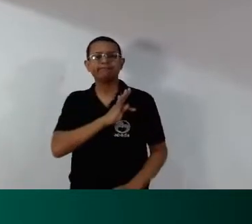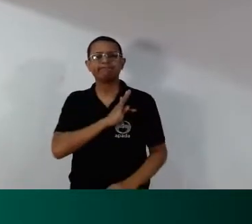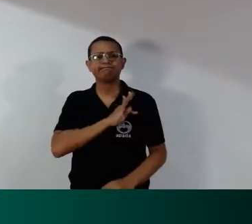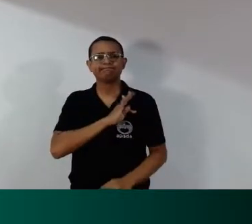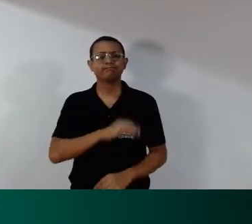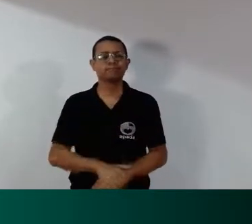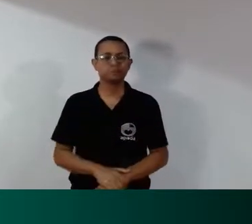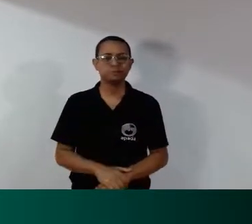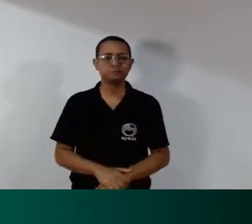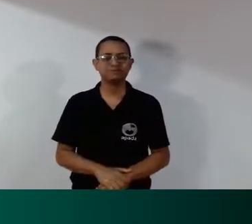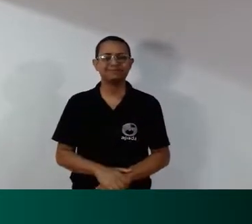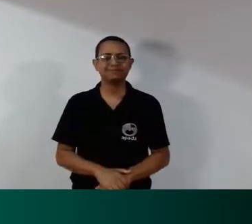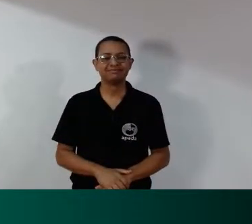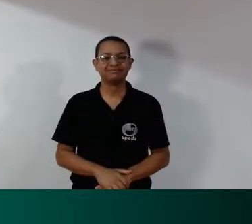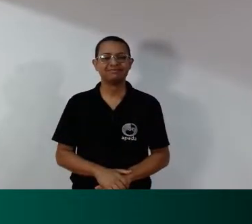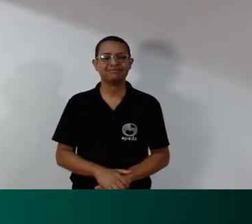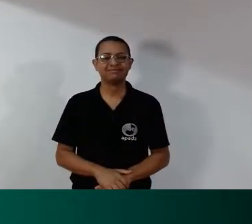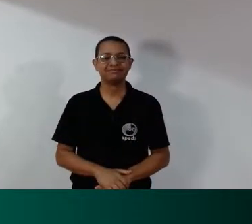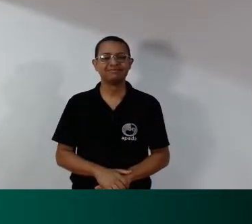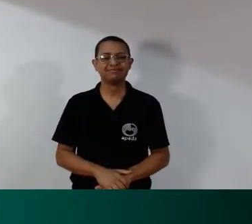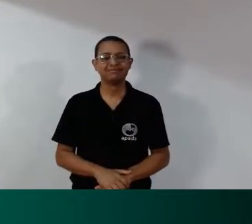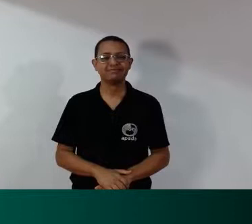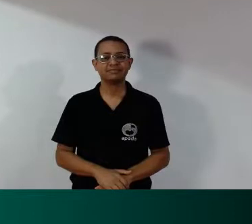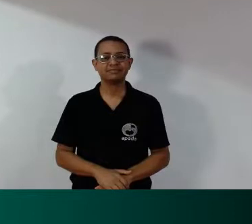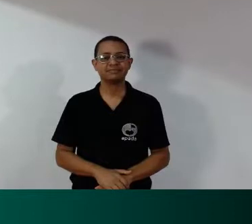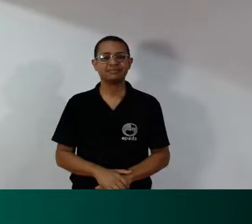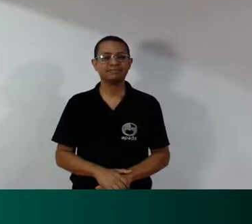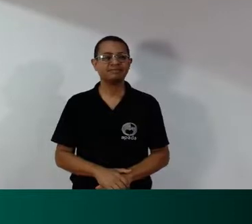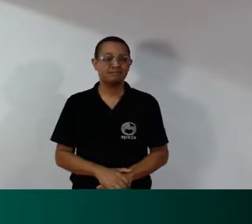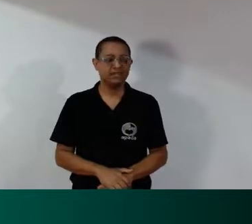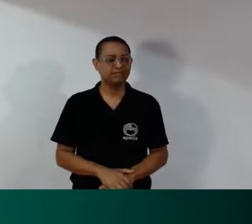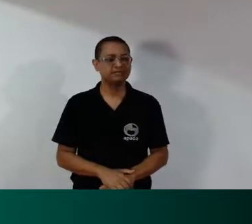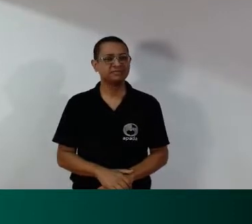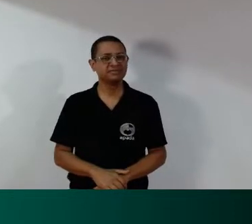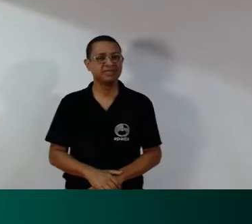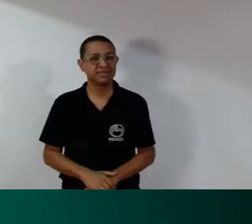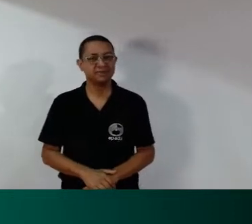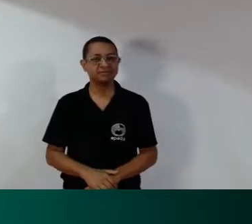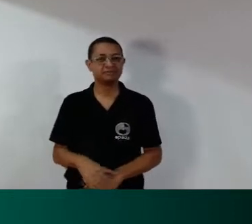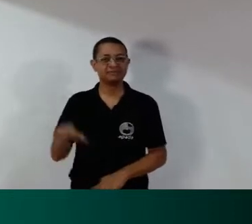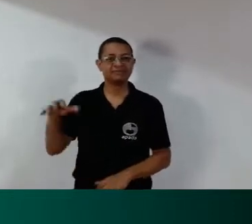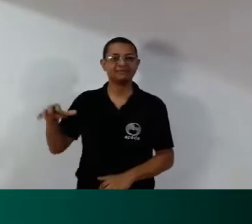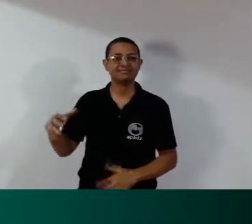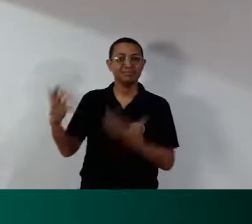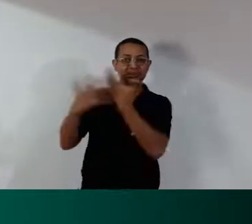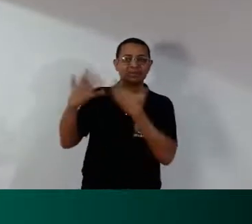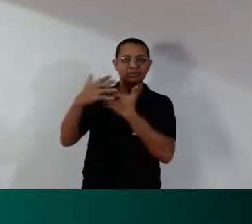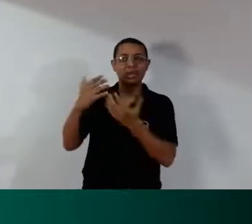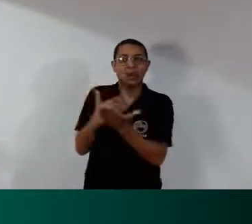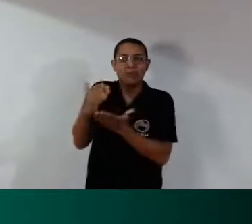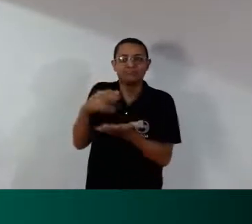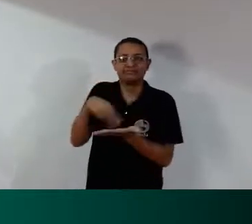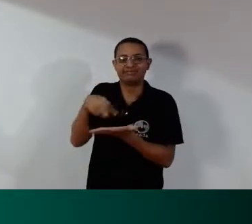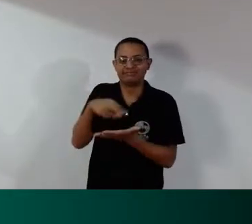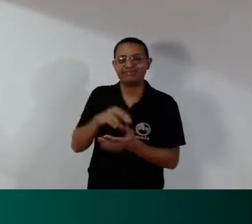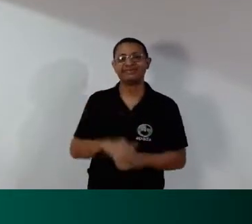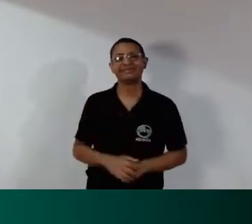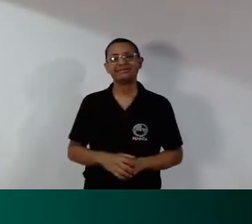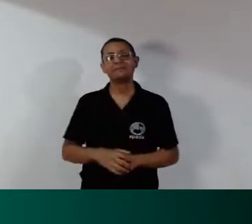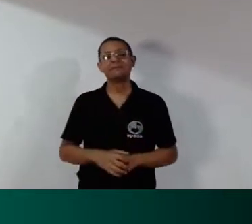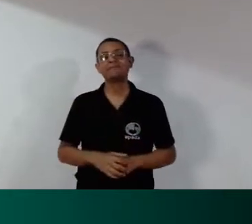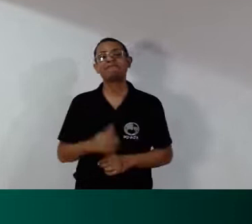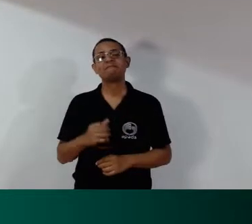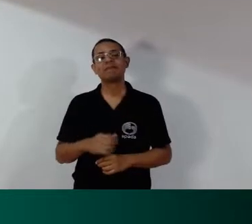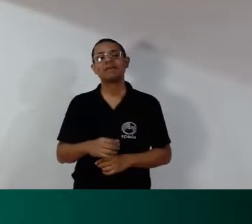Opa a gente não é da lançada já você é feito para